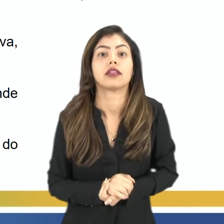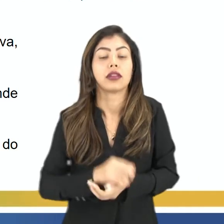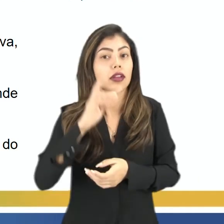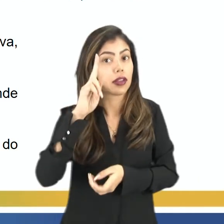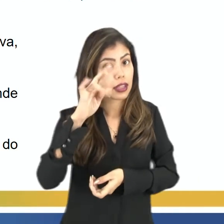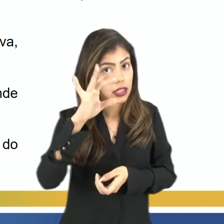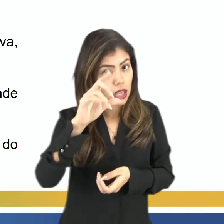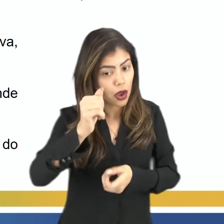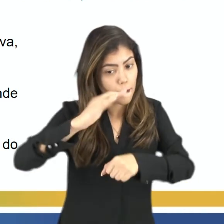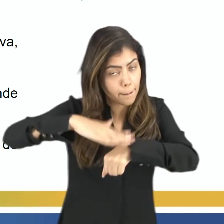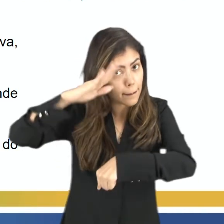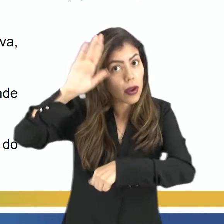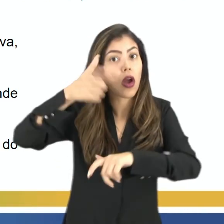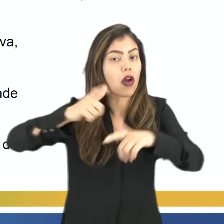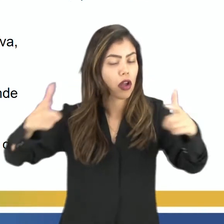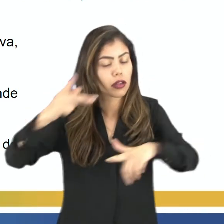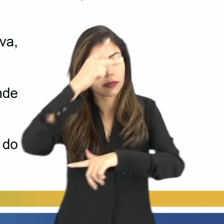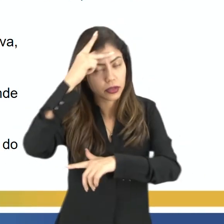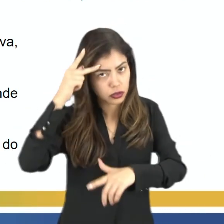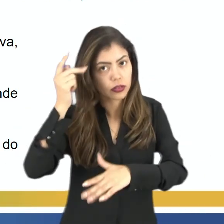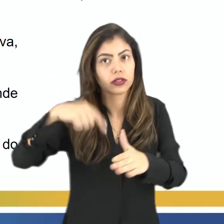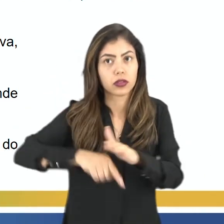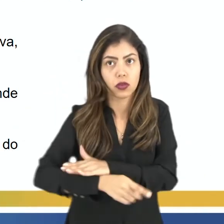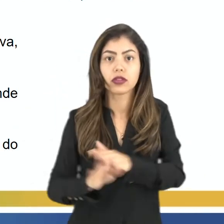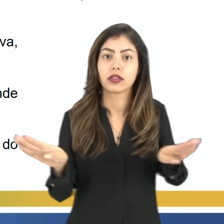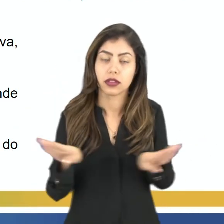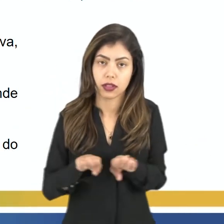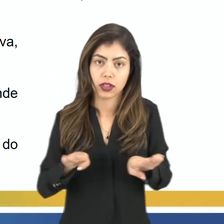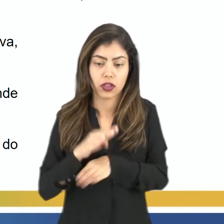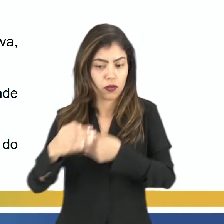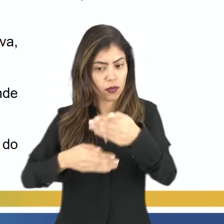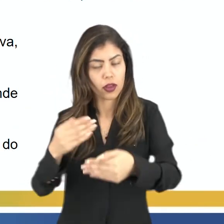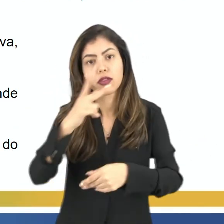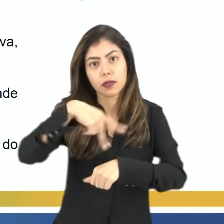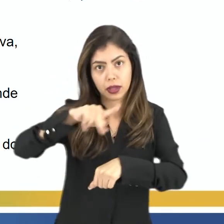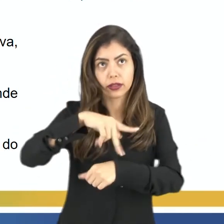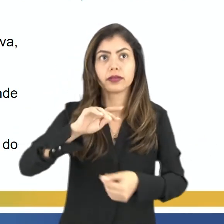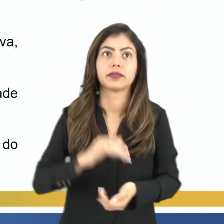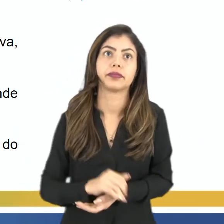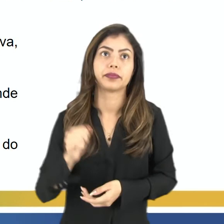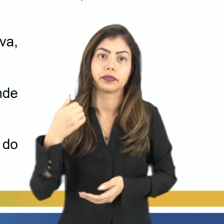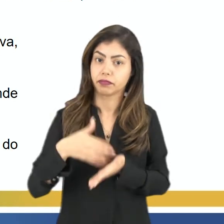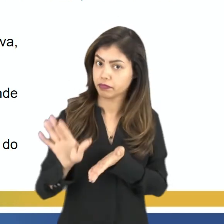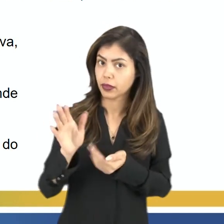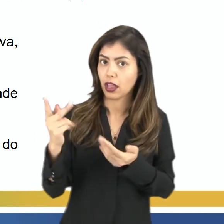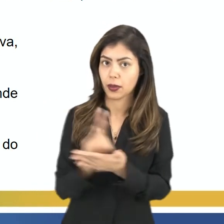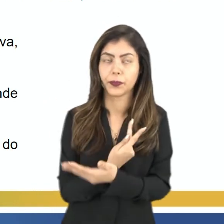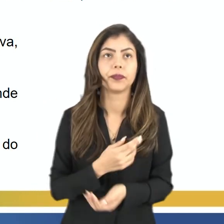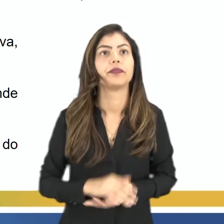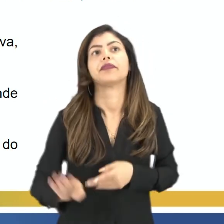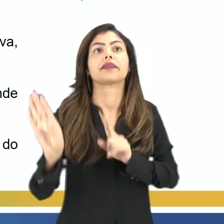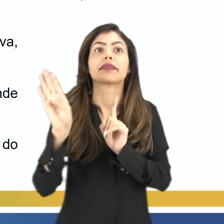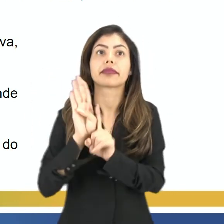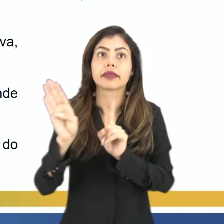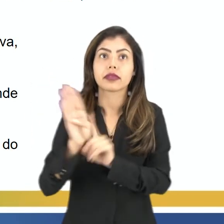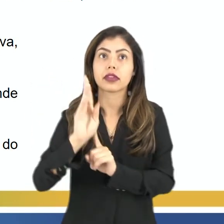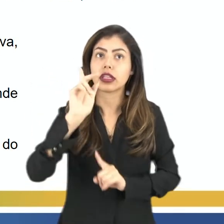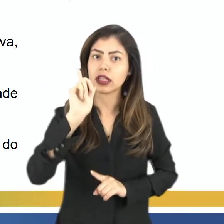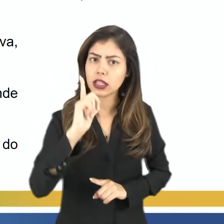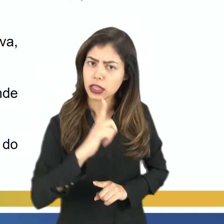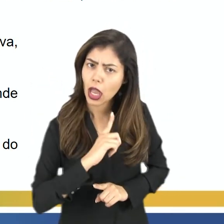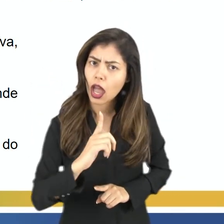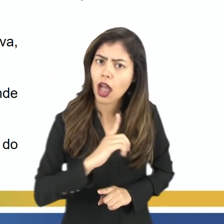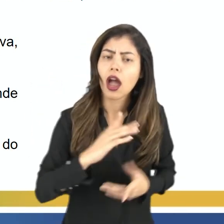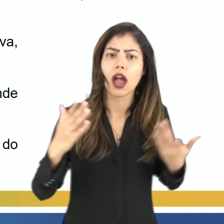setor terciário é o que tem maior quantidade de pessoas inseridas hoje na economia do país, tá? Descarta aí a letra A. Letra B. Há predomínio